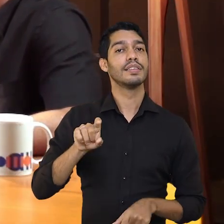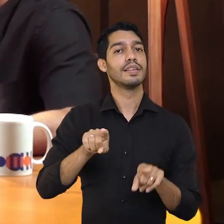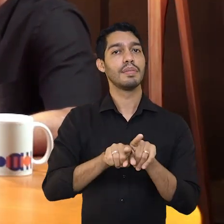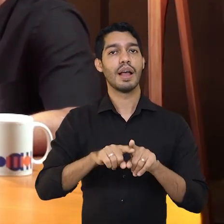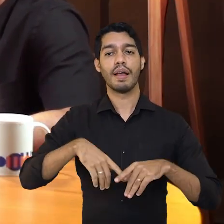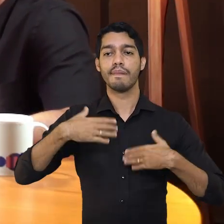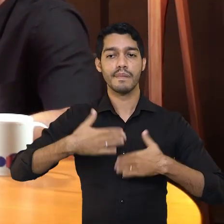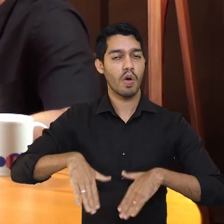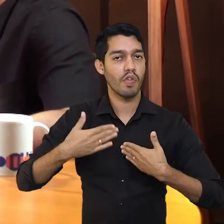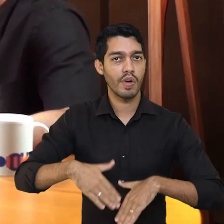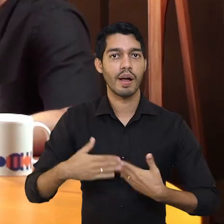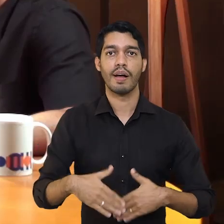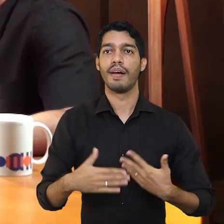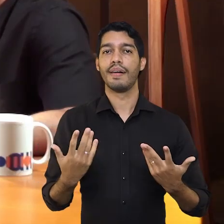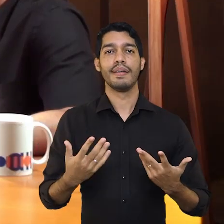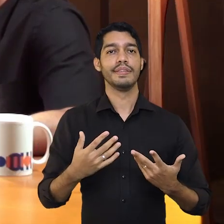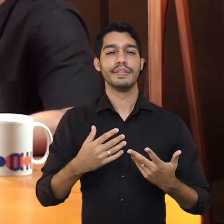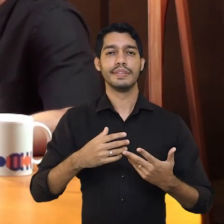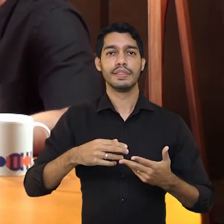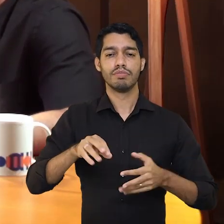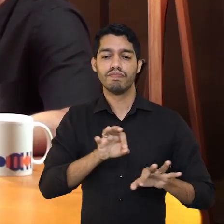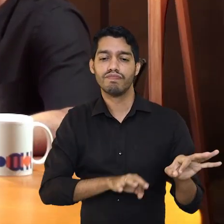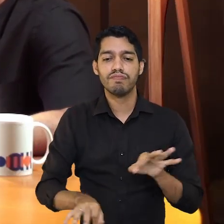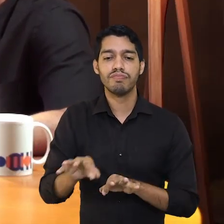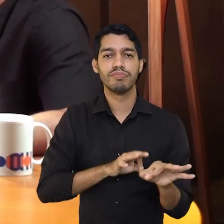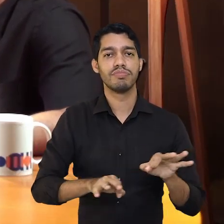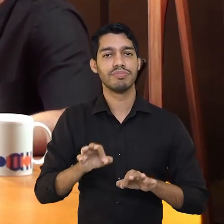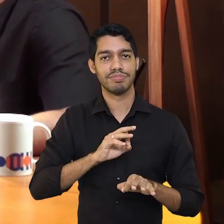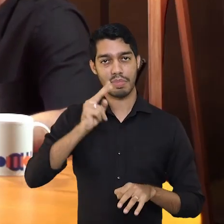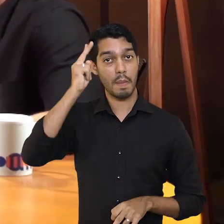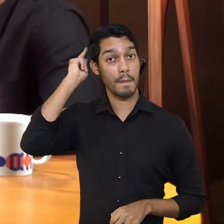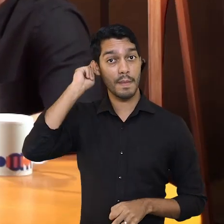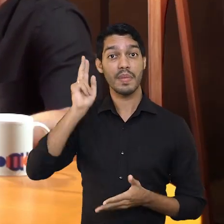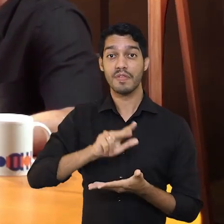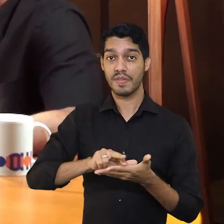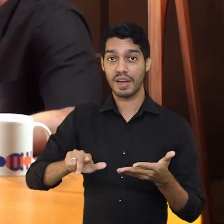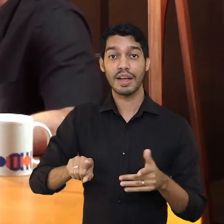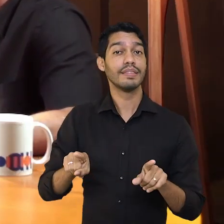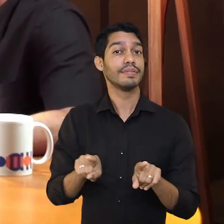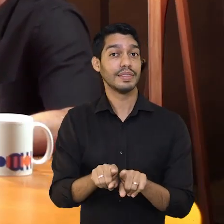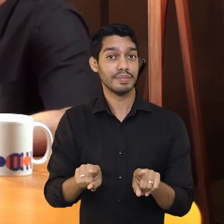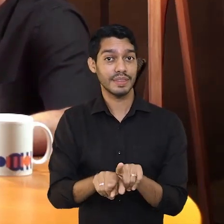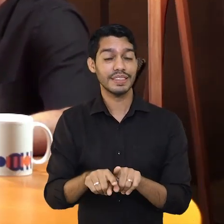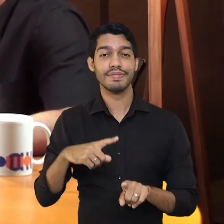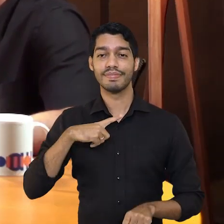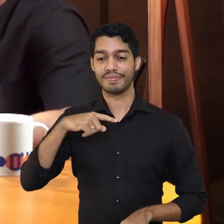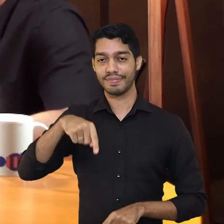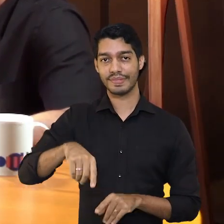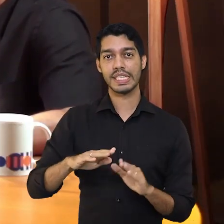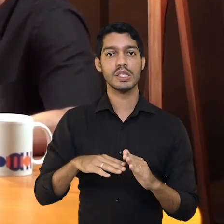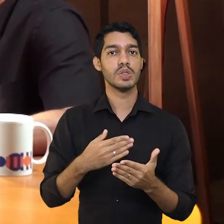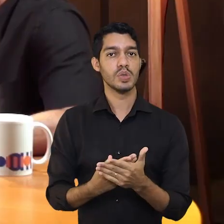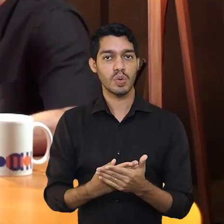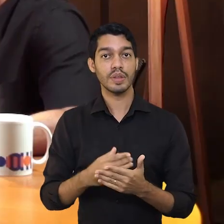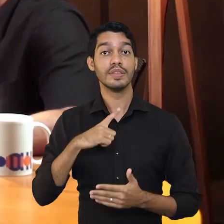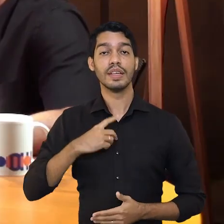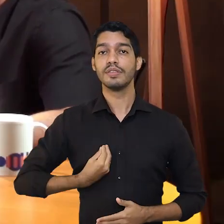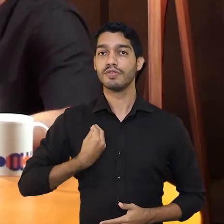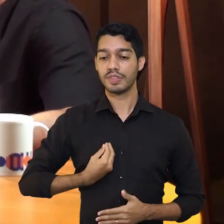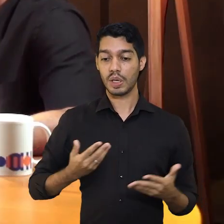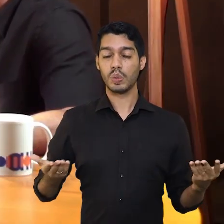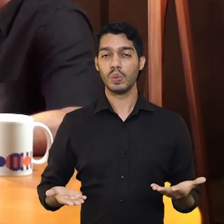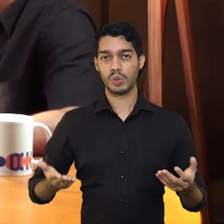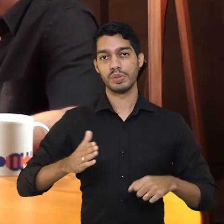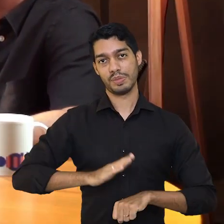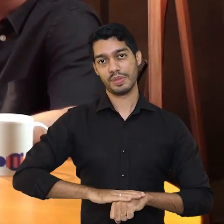e reforça em todas as outras coisas que a gente tem no Elite, como as nossas provas semanais, as nossas listas de exercício, as preparações